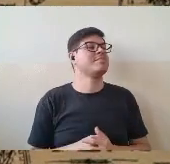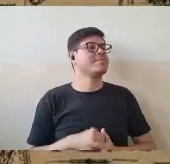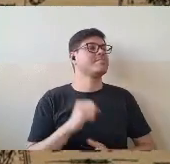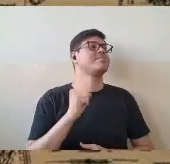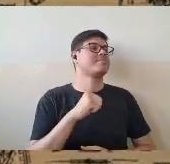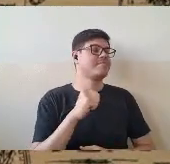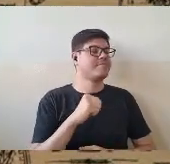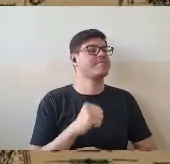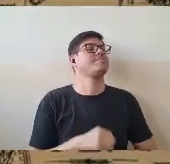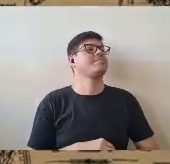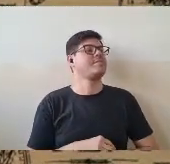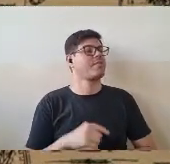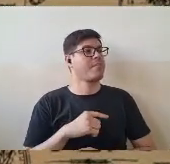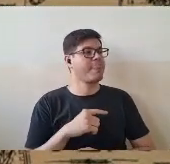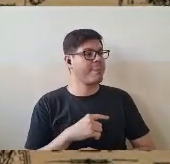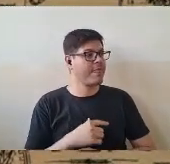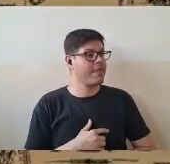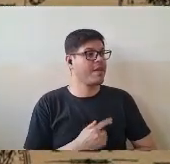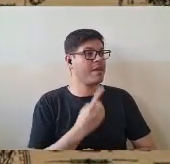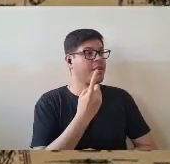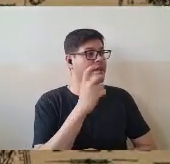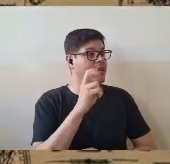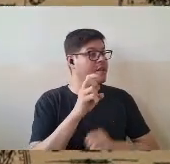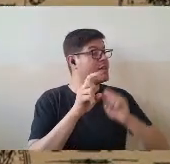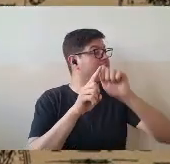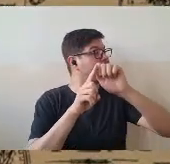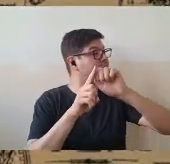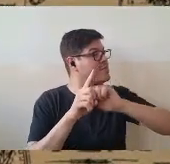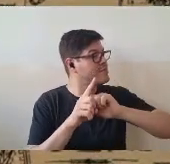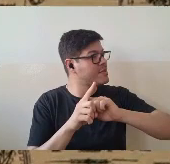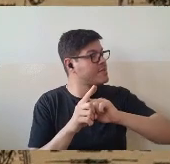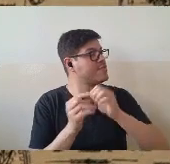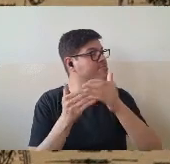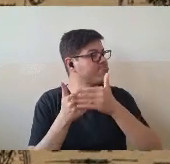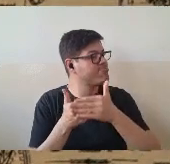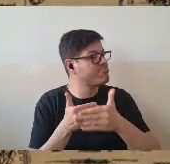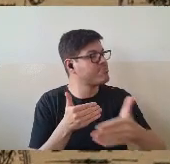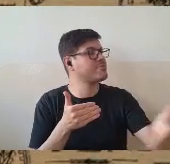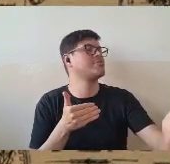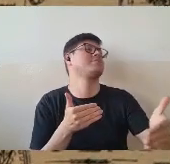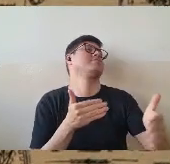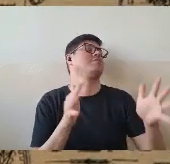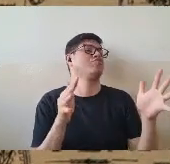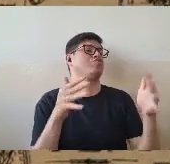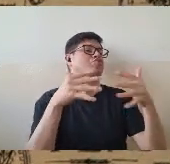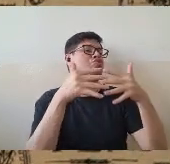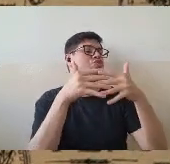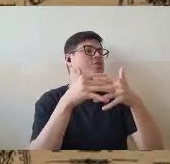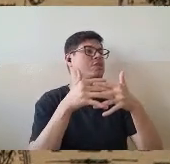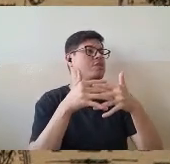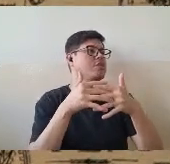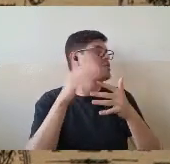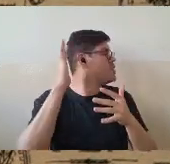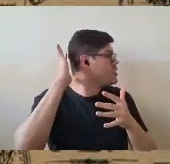que é essa de trás, tem uma moleira atrás Eu também. não sabia que tinha atrás, apesar que 4 meses. Com 4 meses, normalmente já está